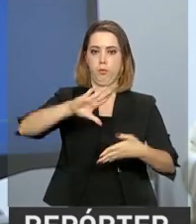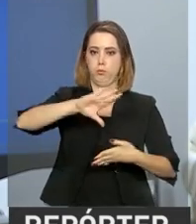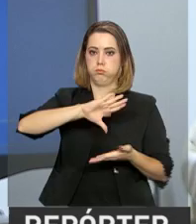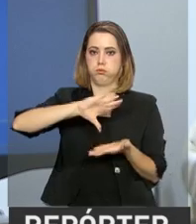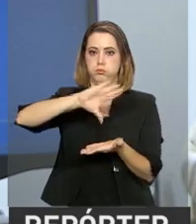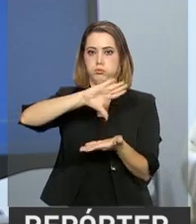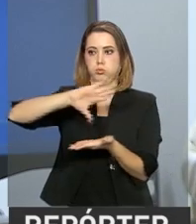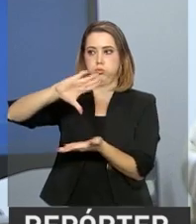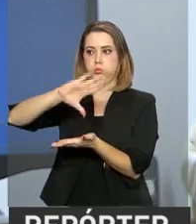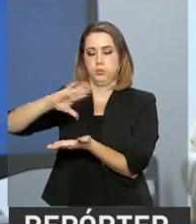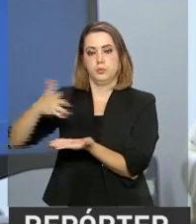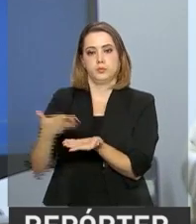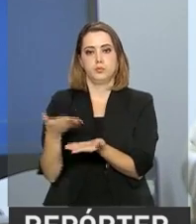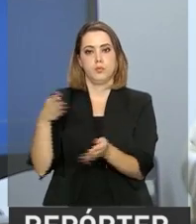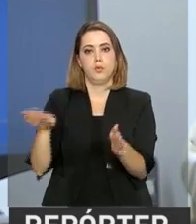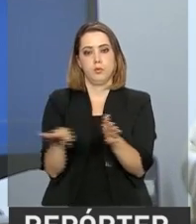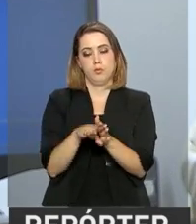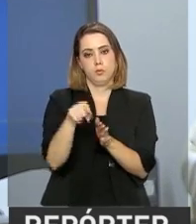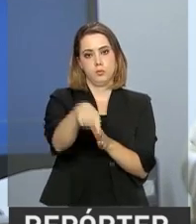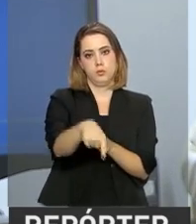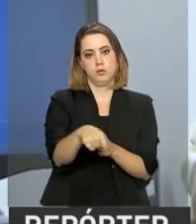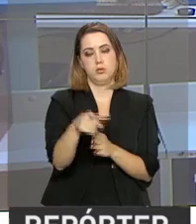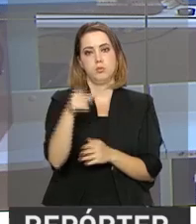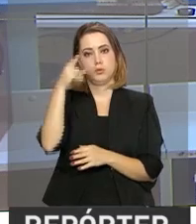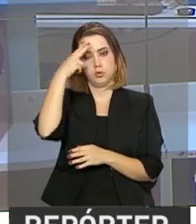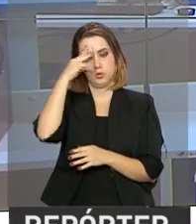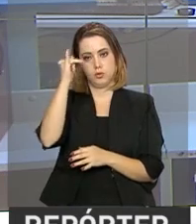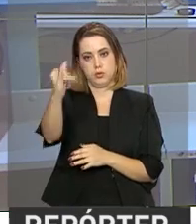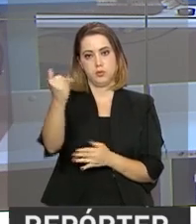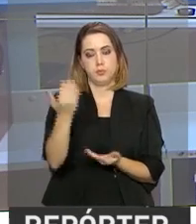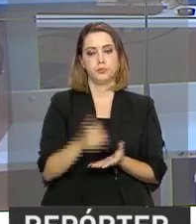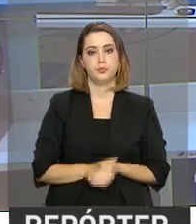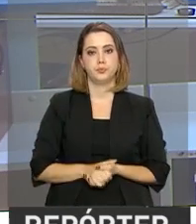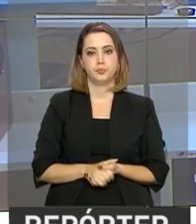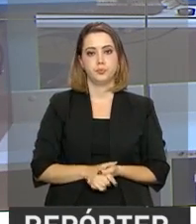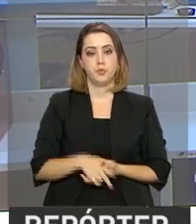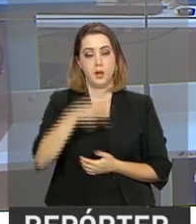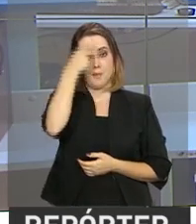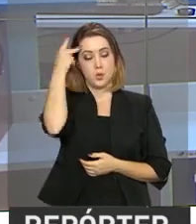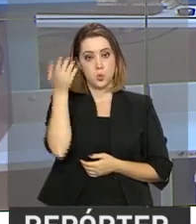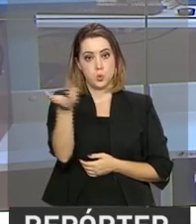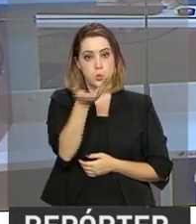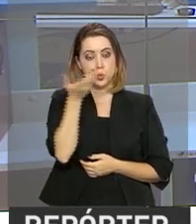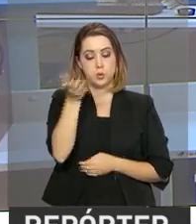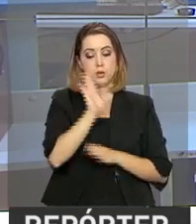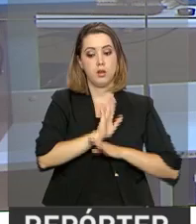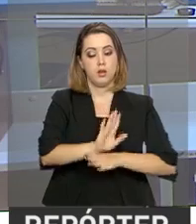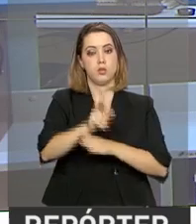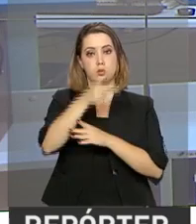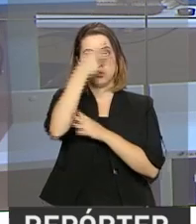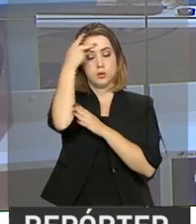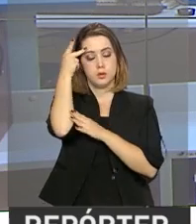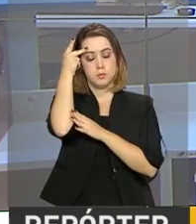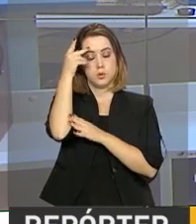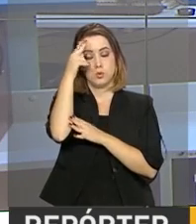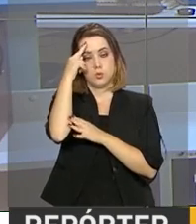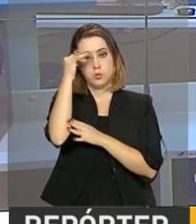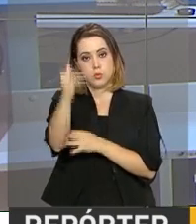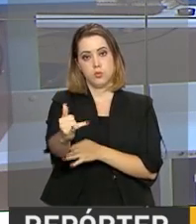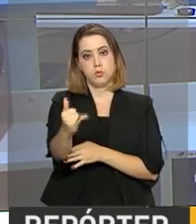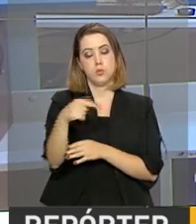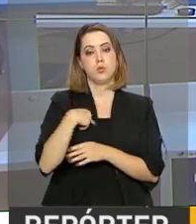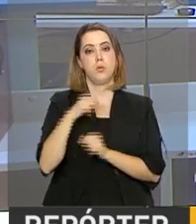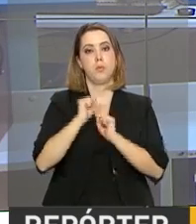que esses meios militares já estão em missão e quem quiser ajudar os moradores do Haiti pode ligar para o telefone que